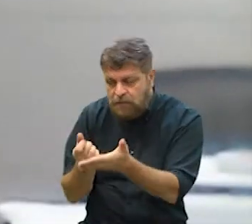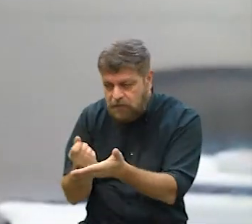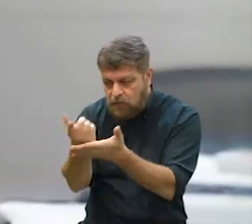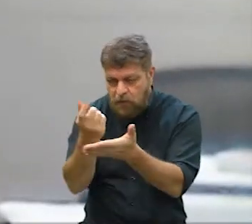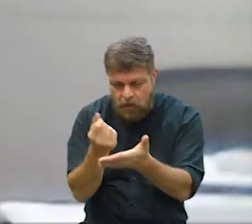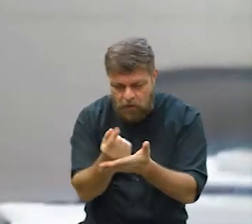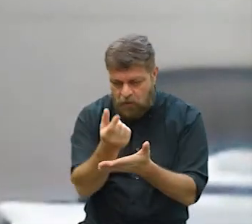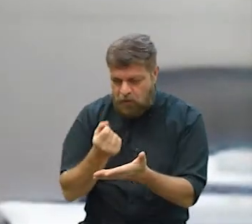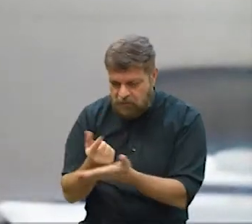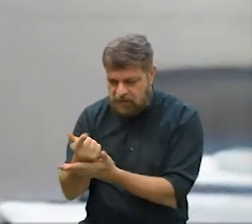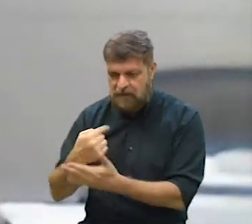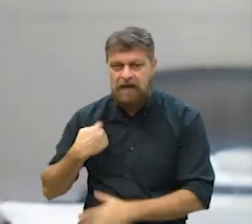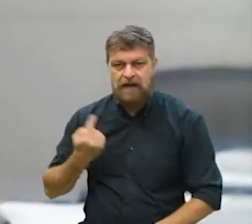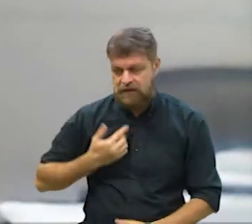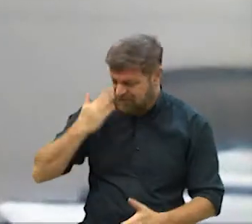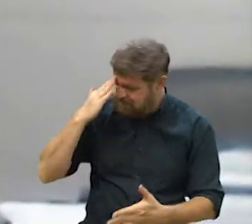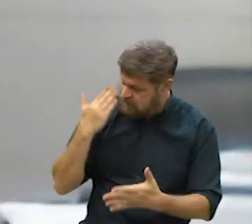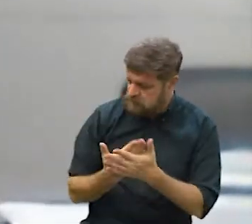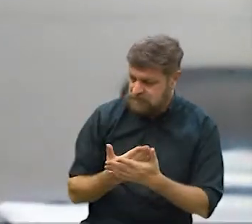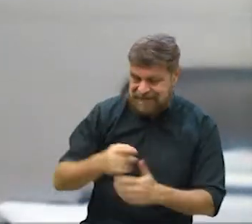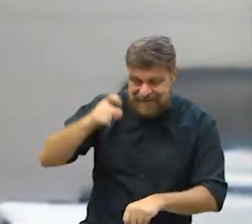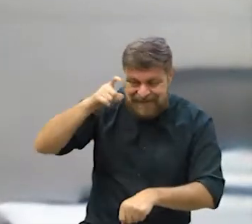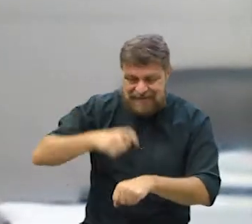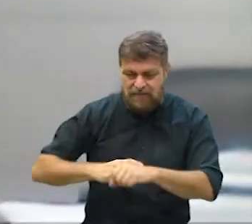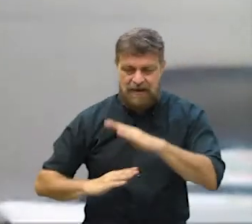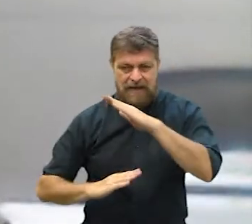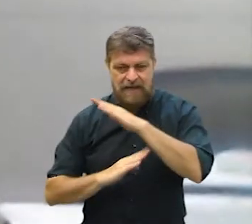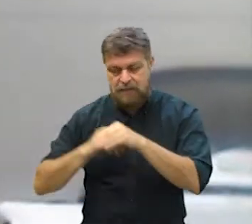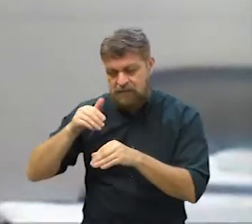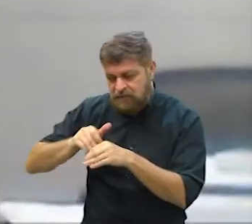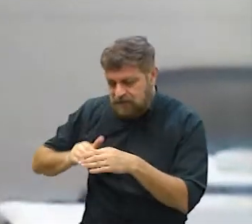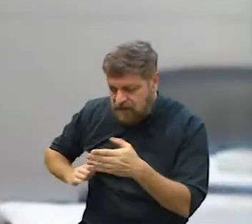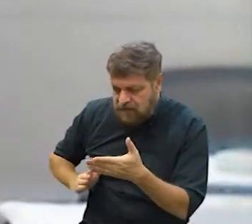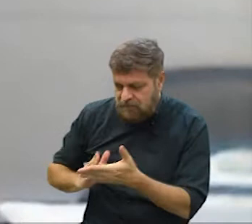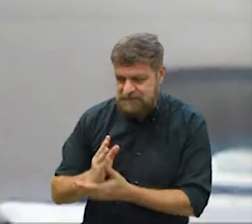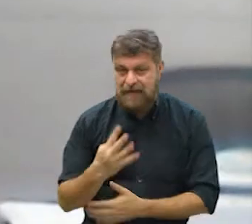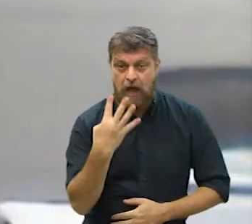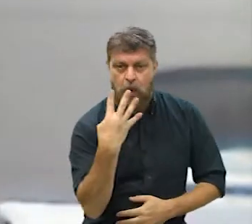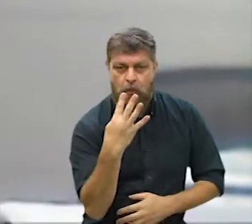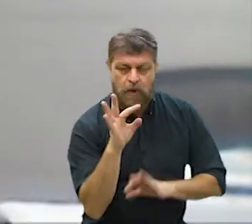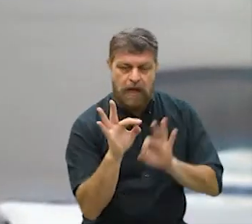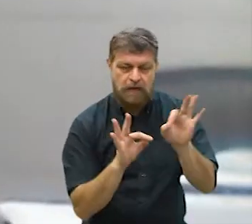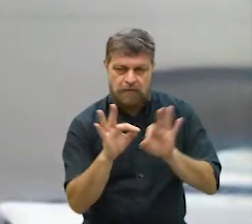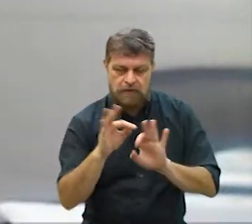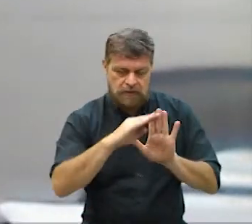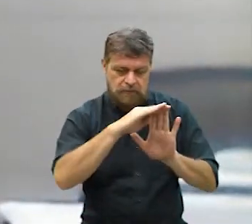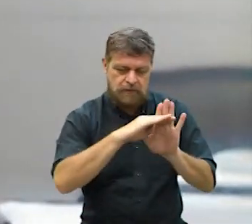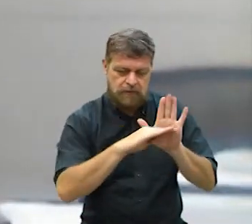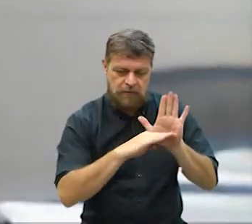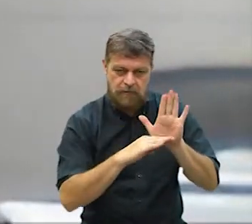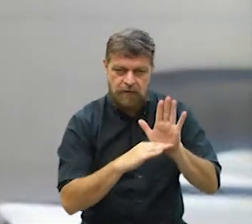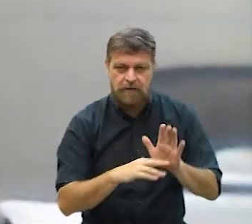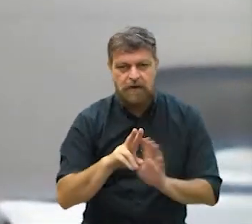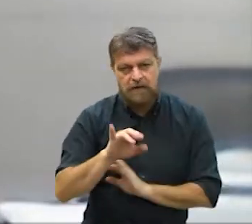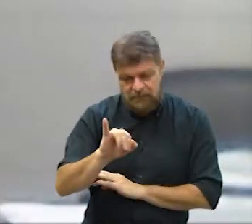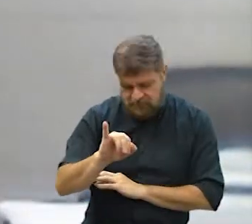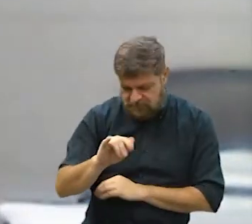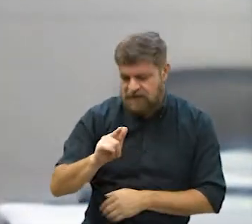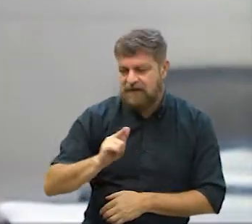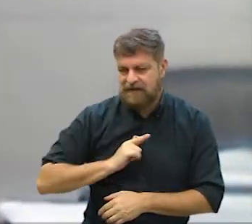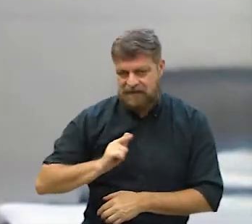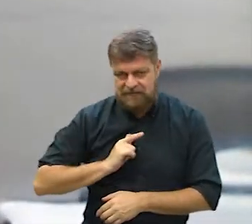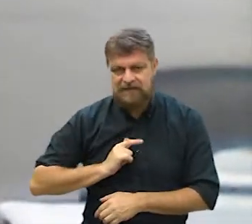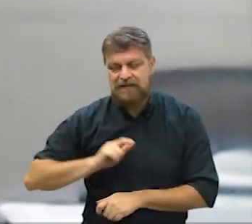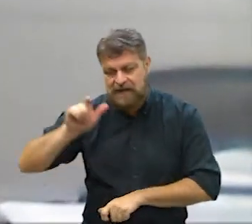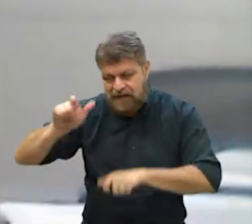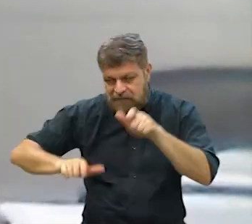renda. E eu tenho certeza, na hora que a Câmara aprovar esses 4 projetos, vai